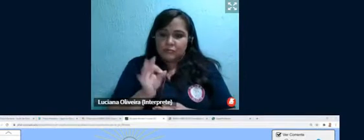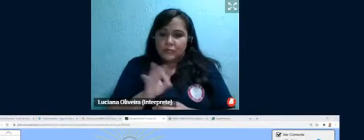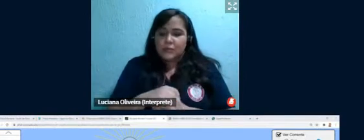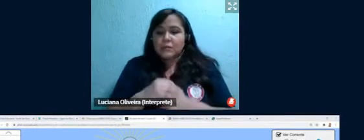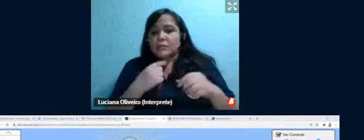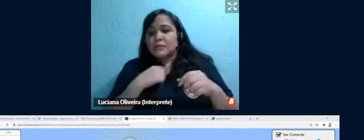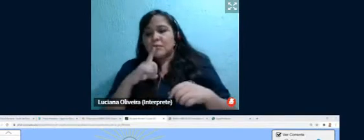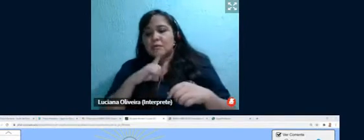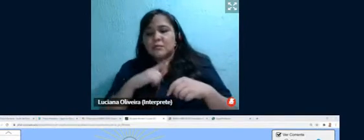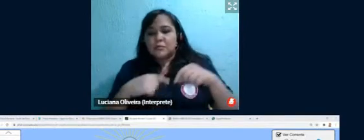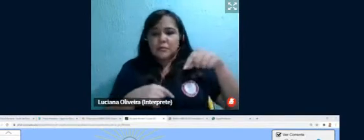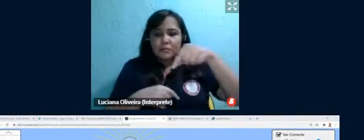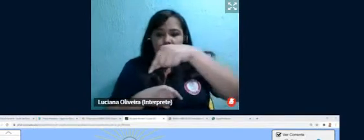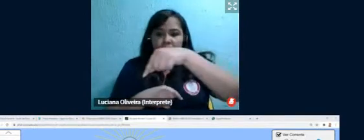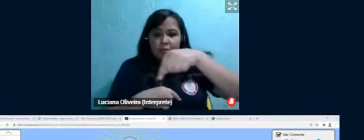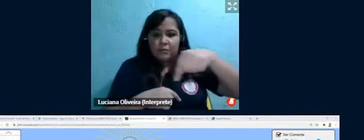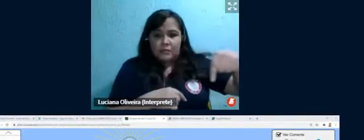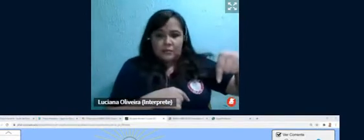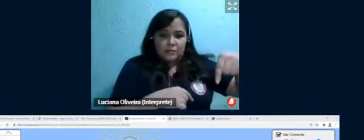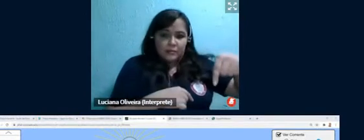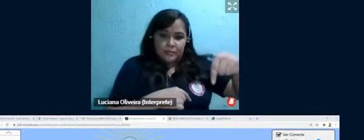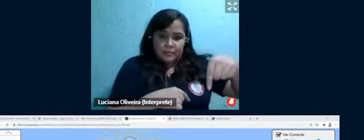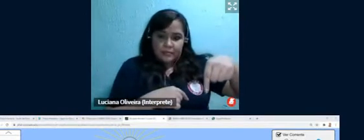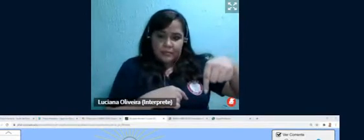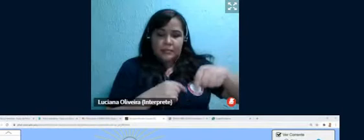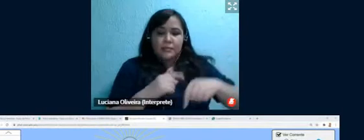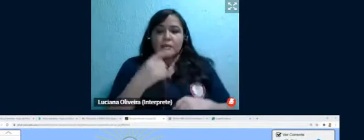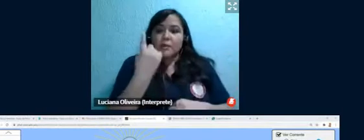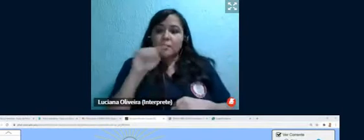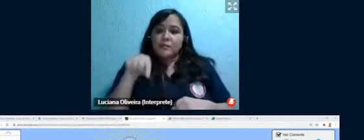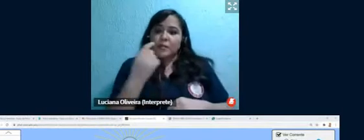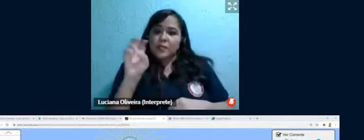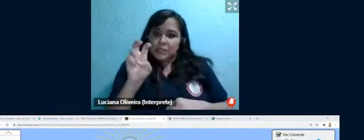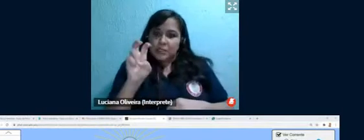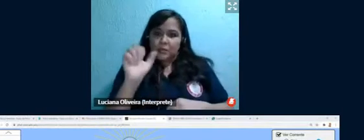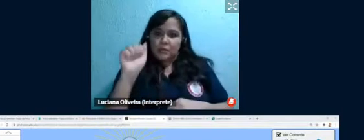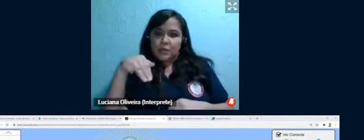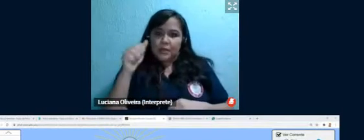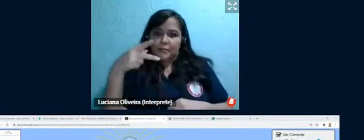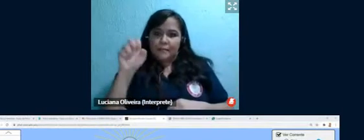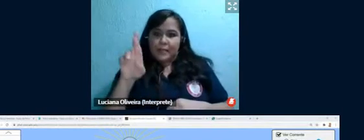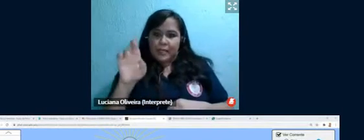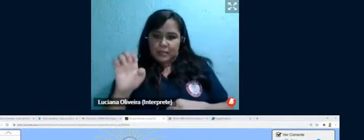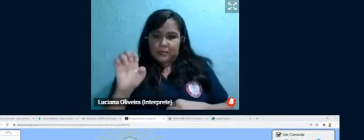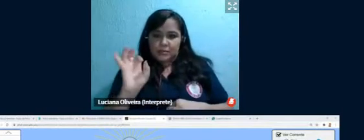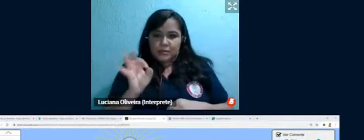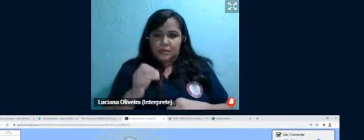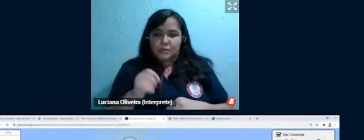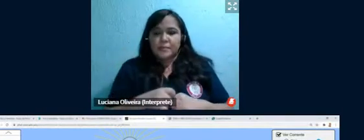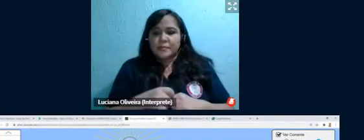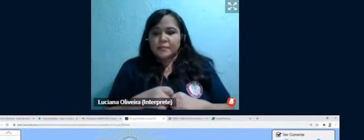ele está dizendo para mim que a corrente é 1,5 amperes. Bom, botei. Agora aqui em cima,